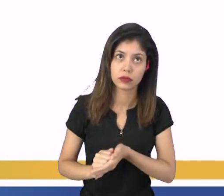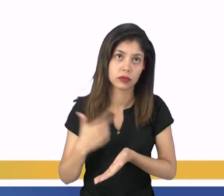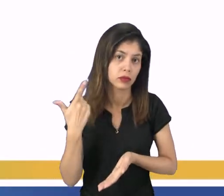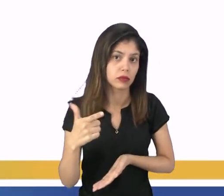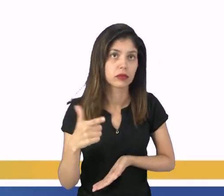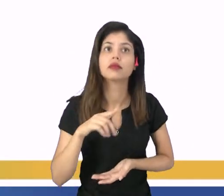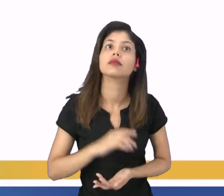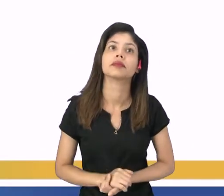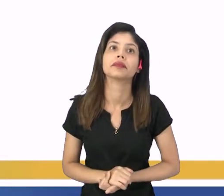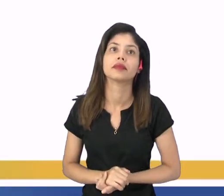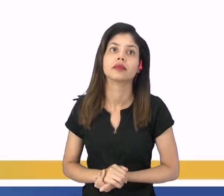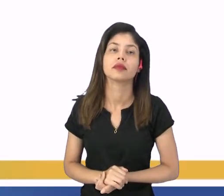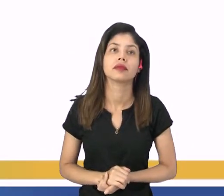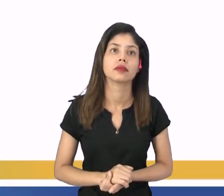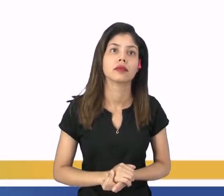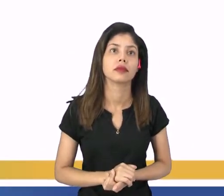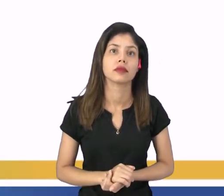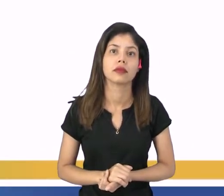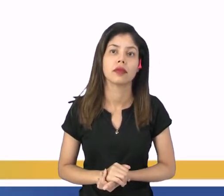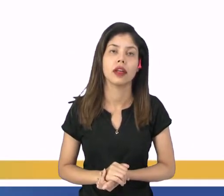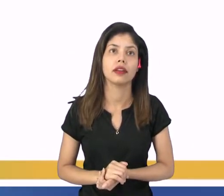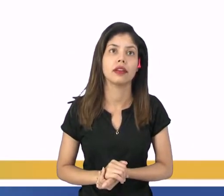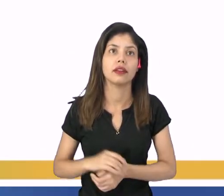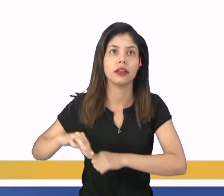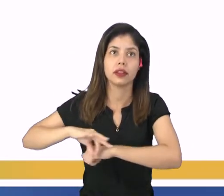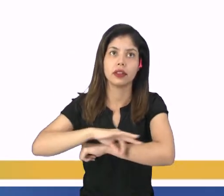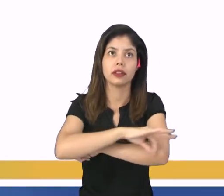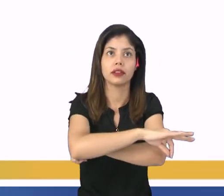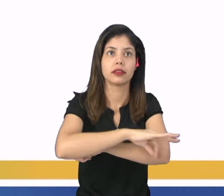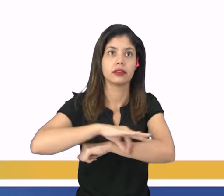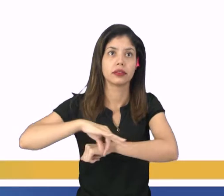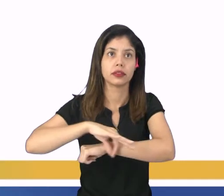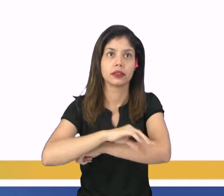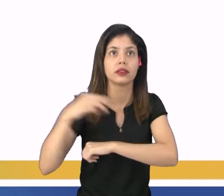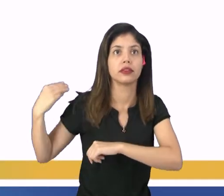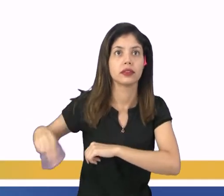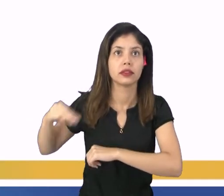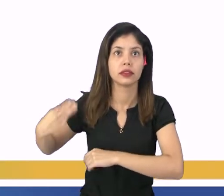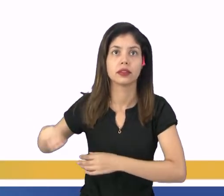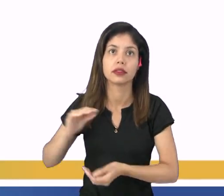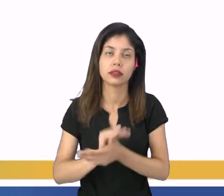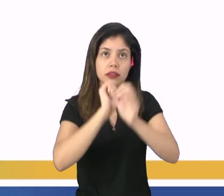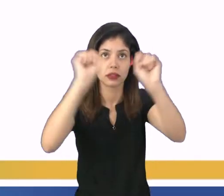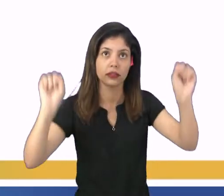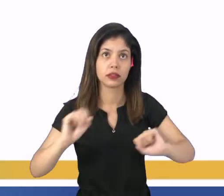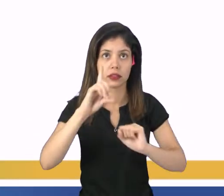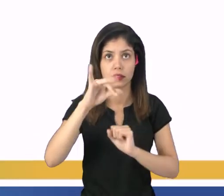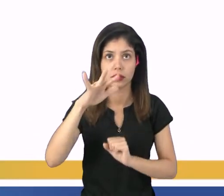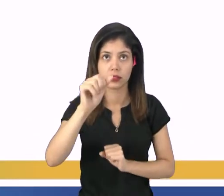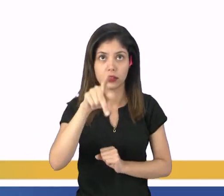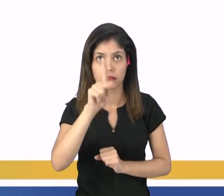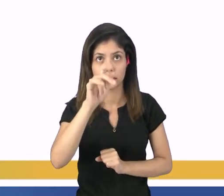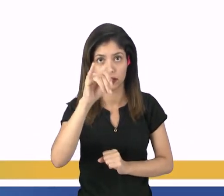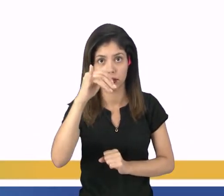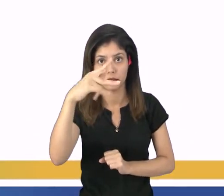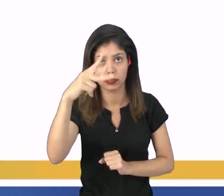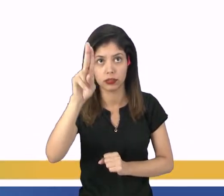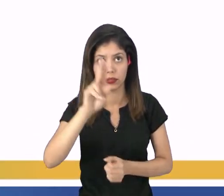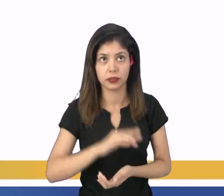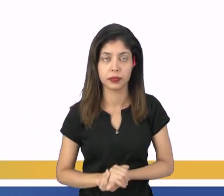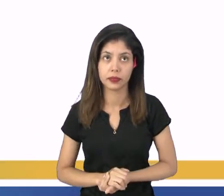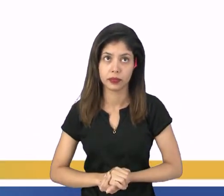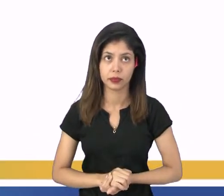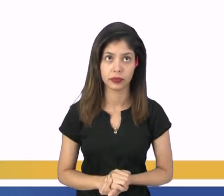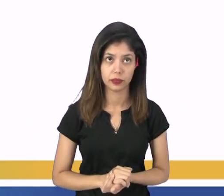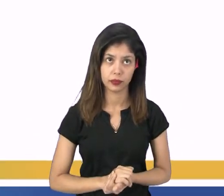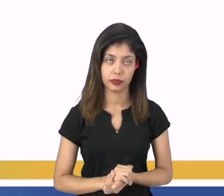de escrita, Tinha uma arquitetura, matemática e com um sistema decimal, o quipo, pessoal? Que a gente vai observar daqui a